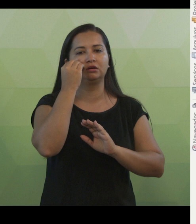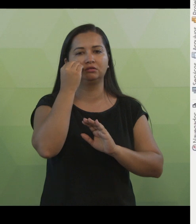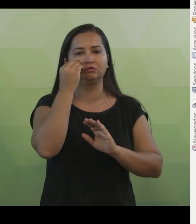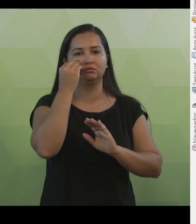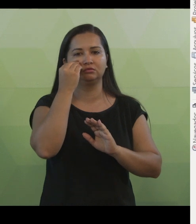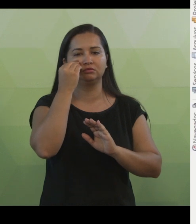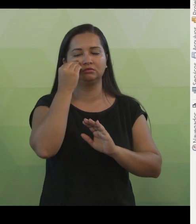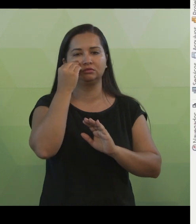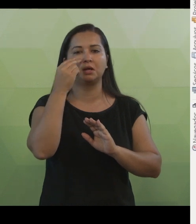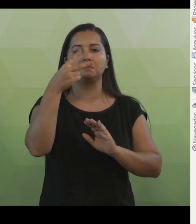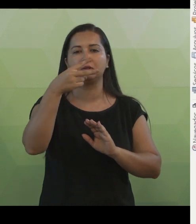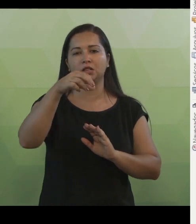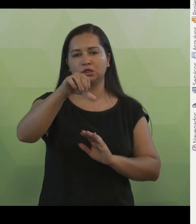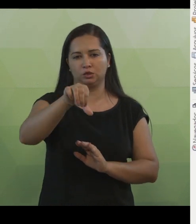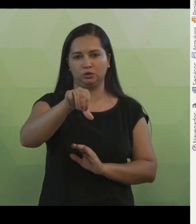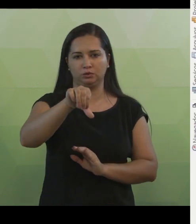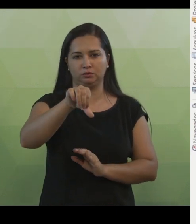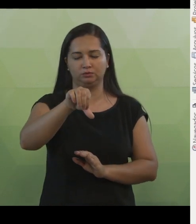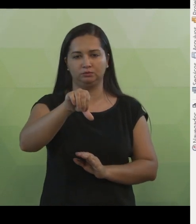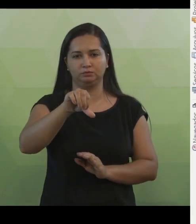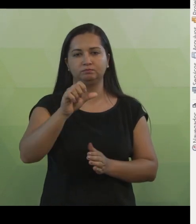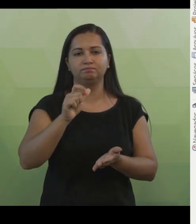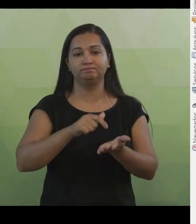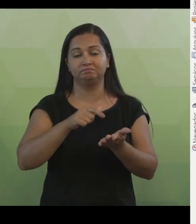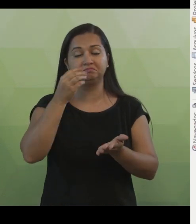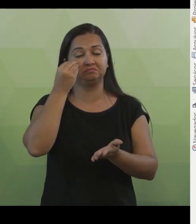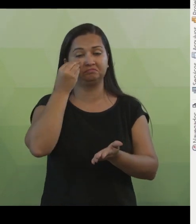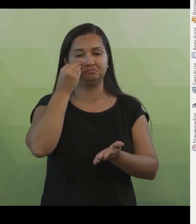que é ao final, menor ou igual a 9.